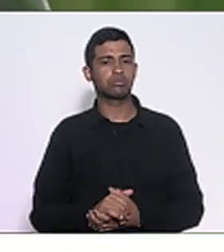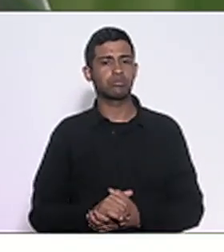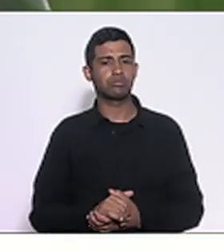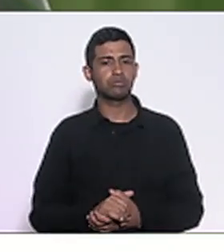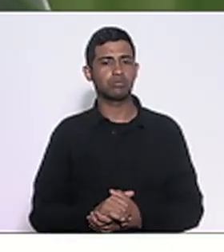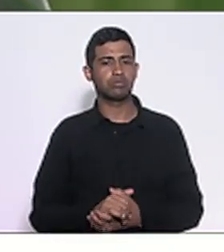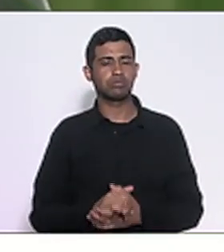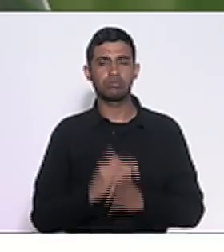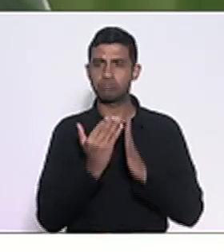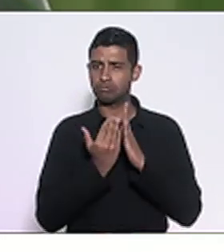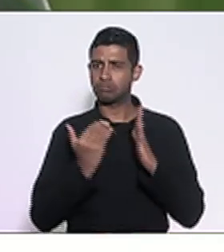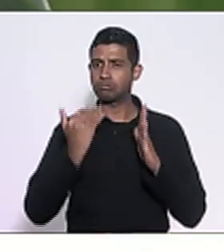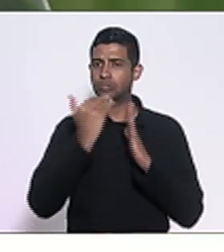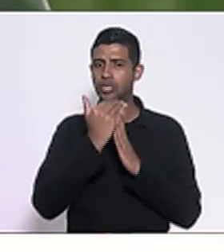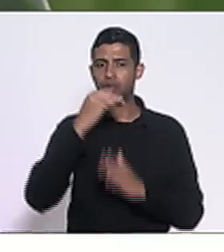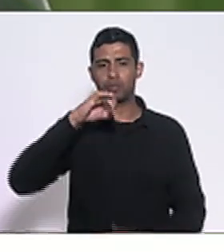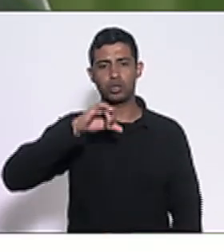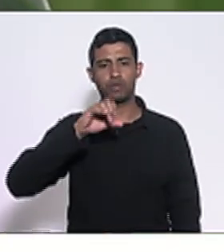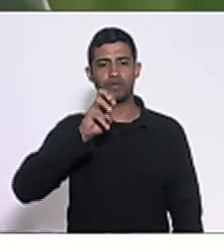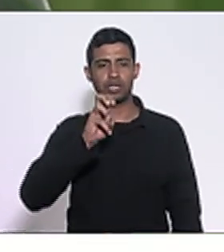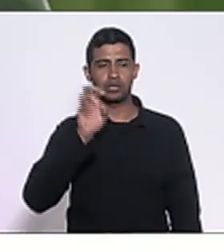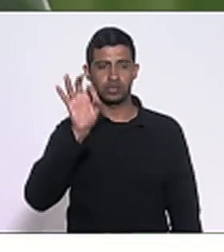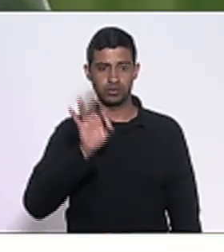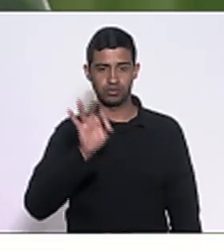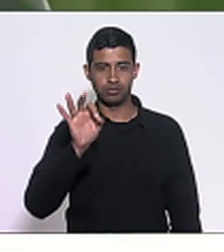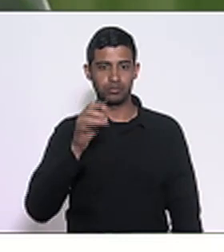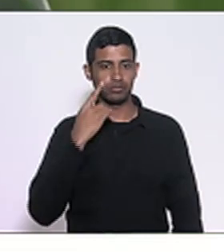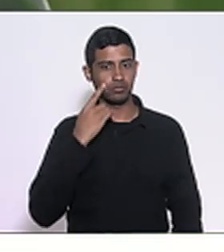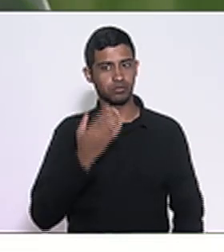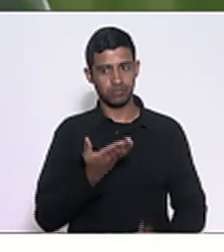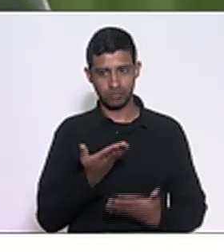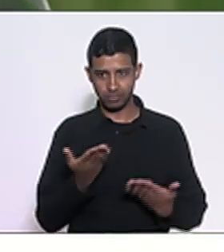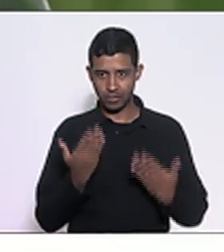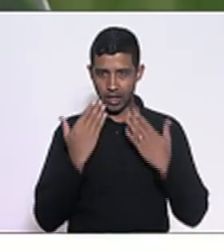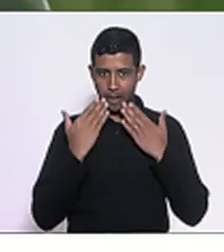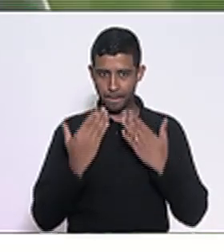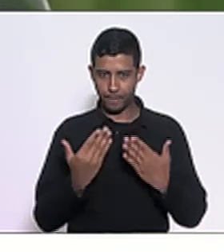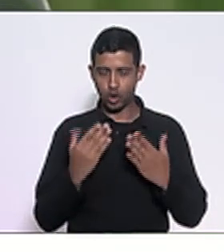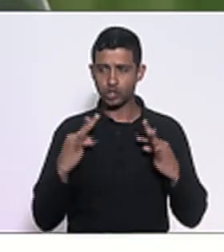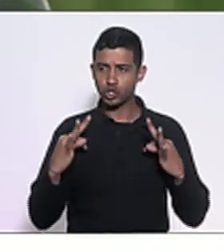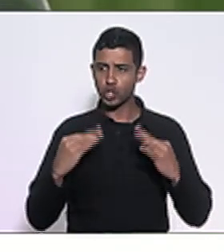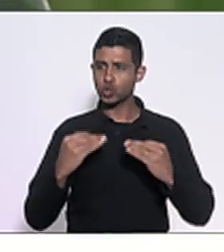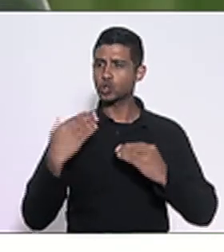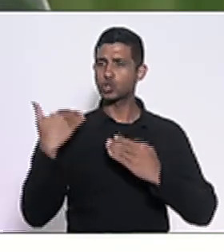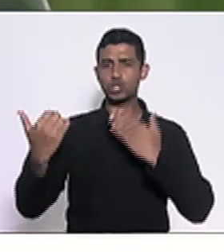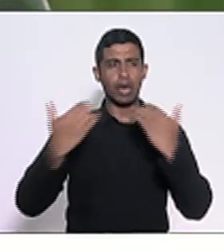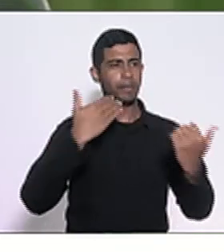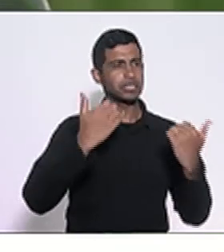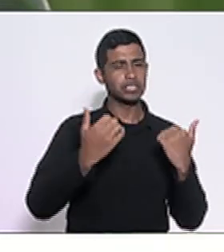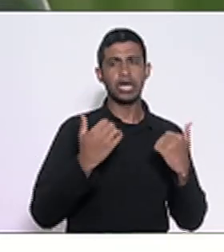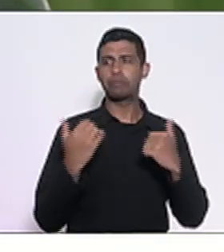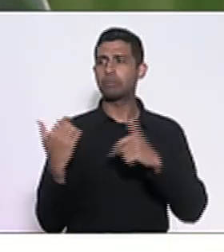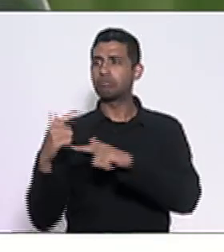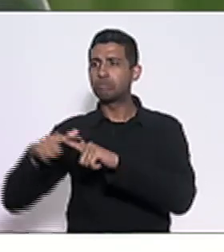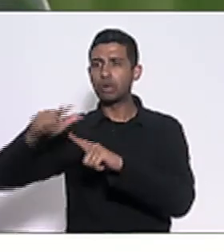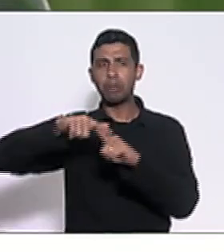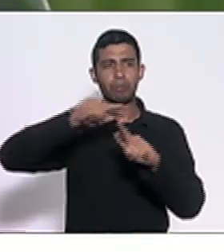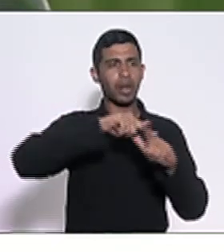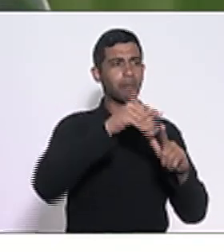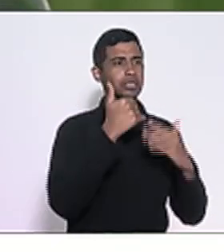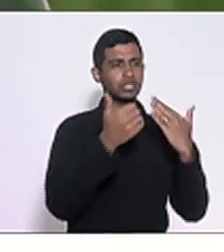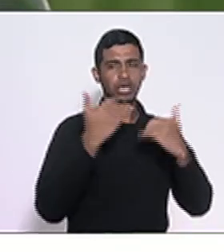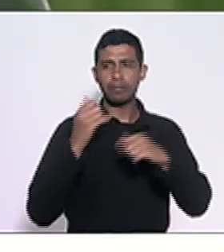de 95%. Então, isso significa, de todos os pedidos, todos os chamados que nós fomos